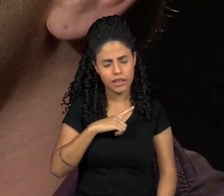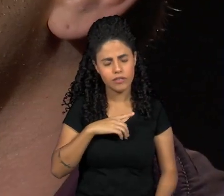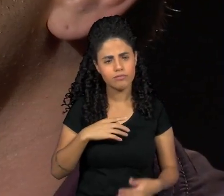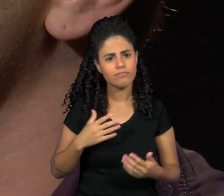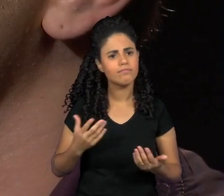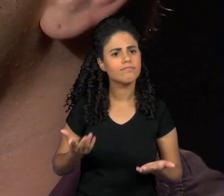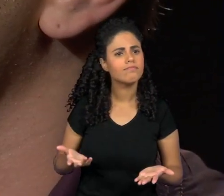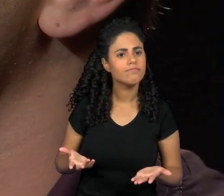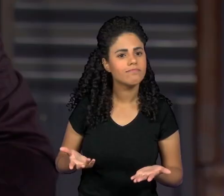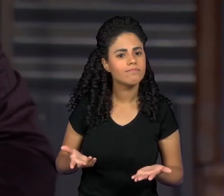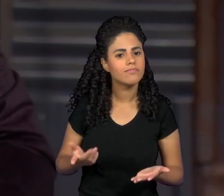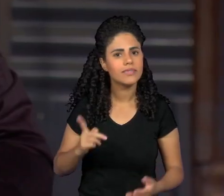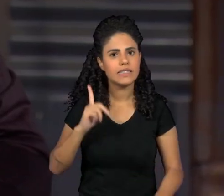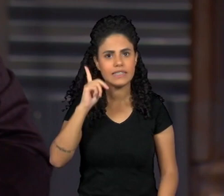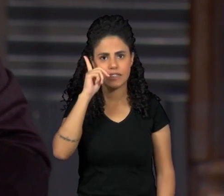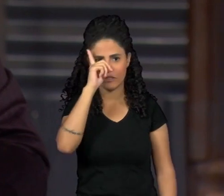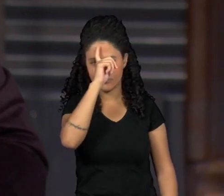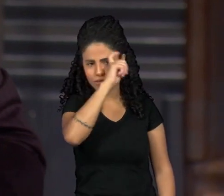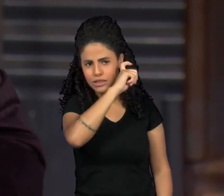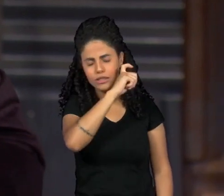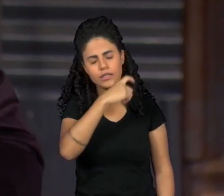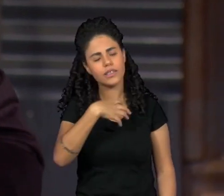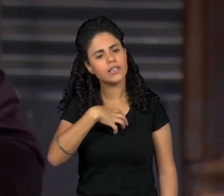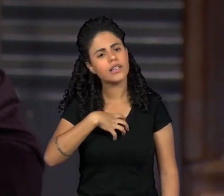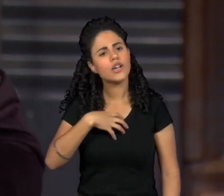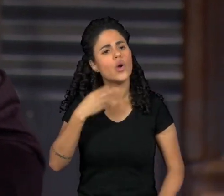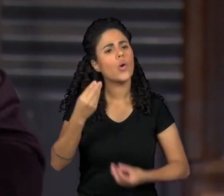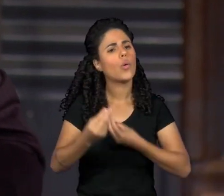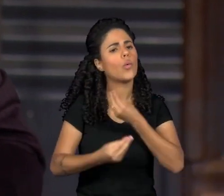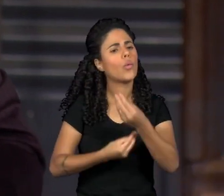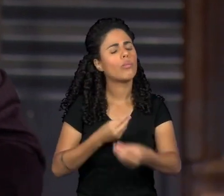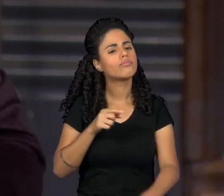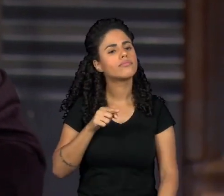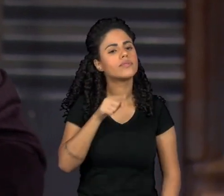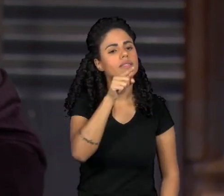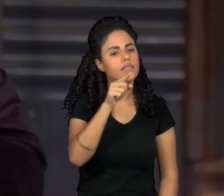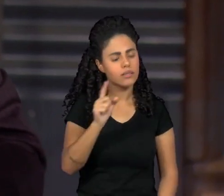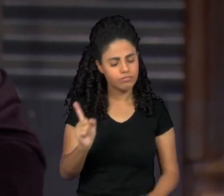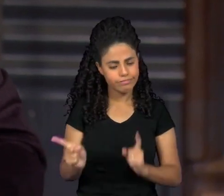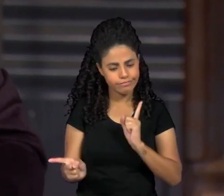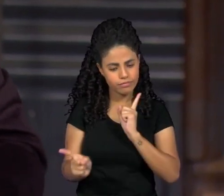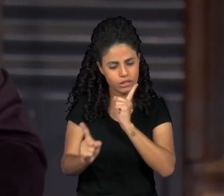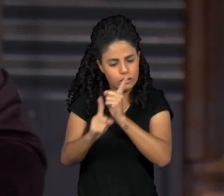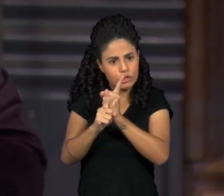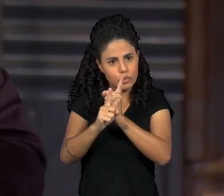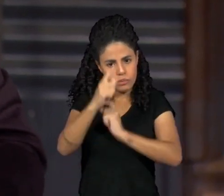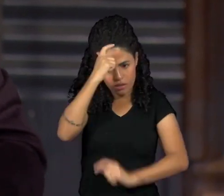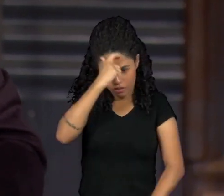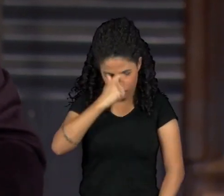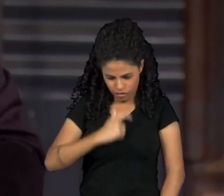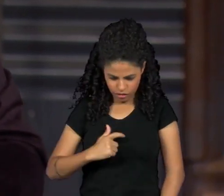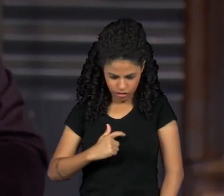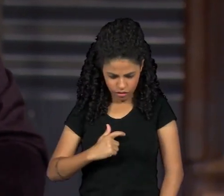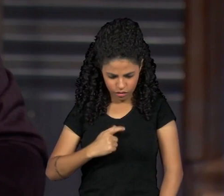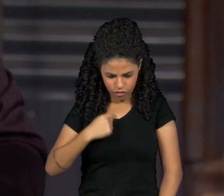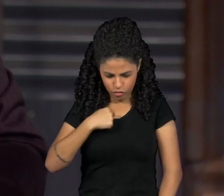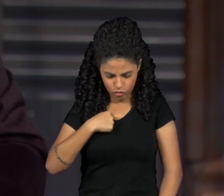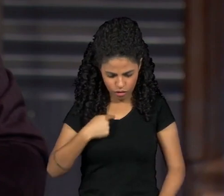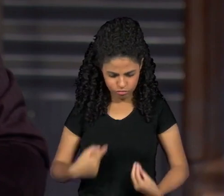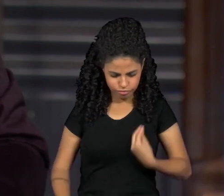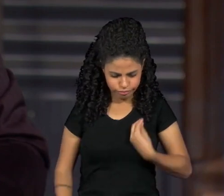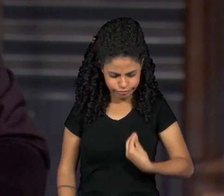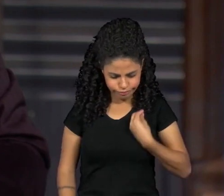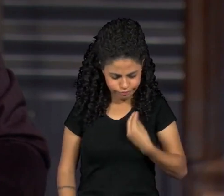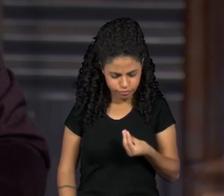mais difícil que eu tenho, assim, como você descobrir quem é você e ser quem você